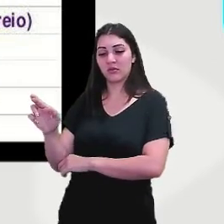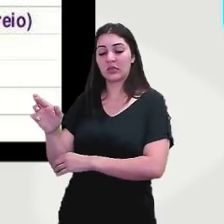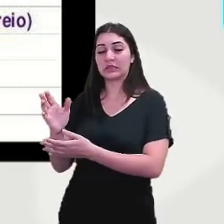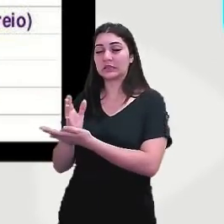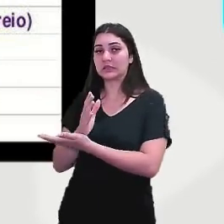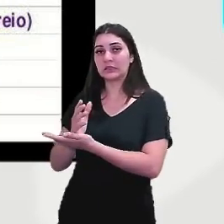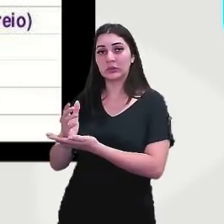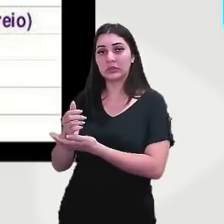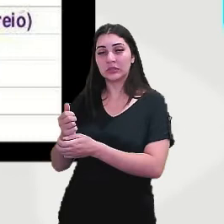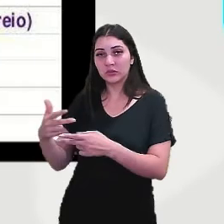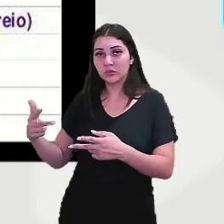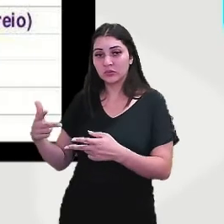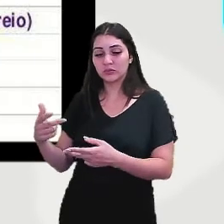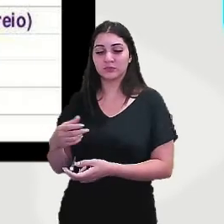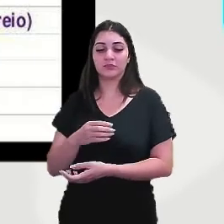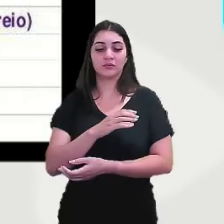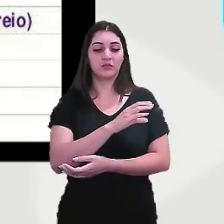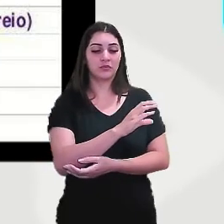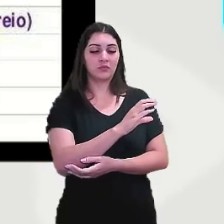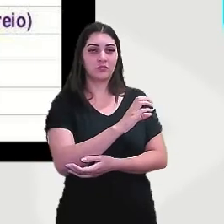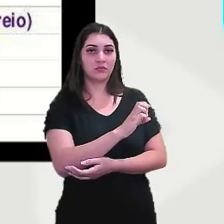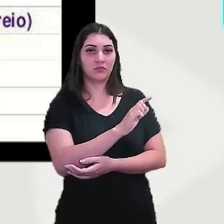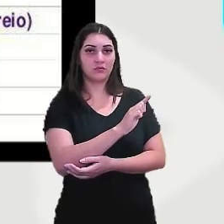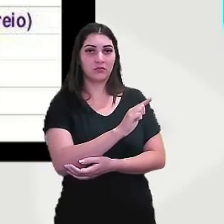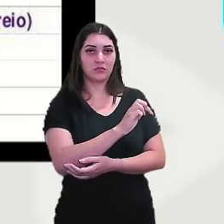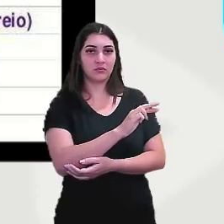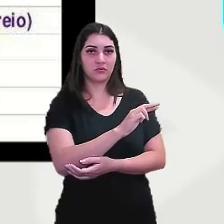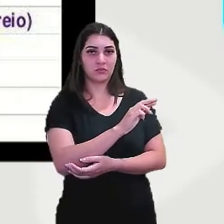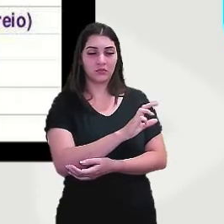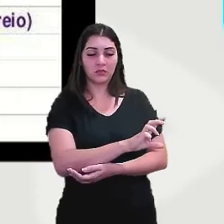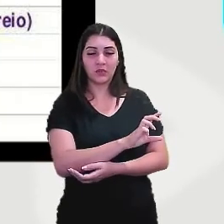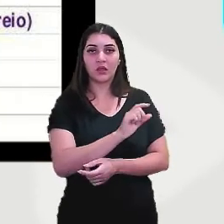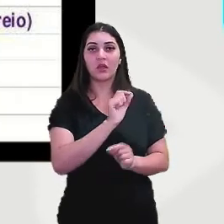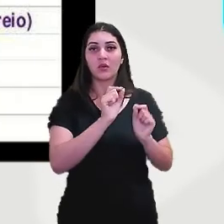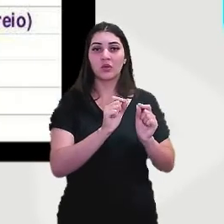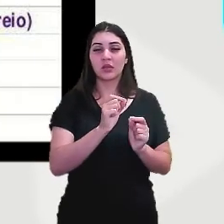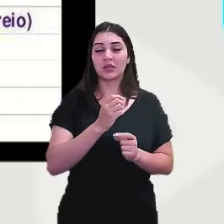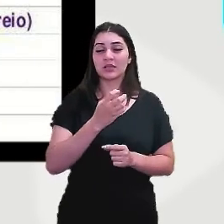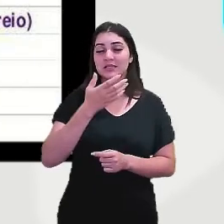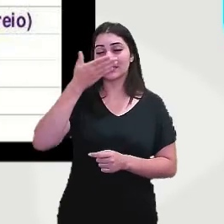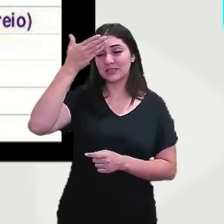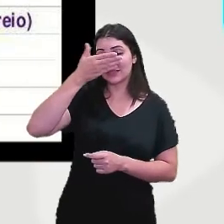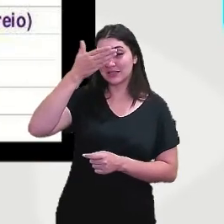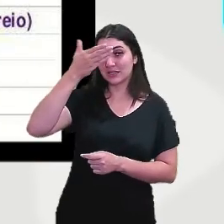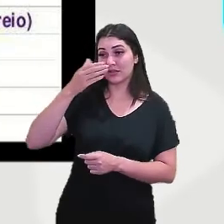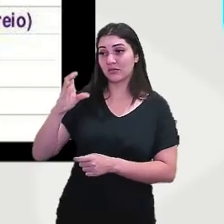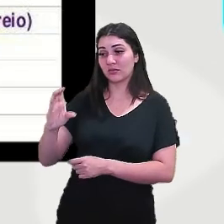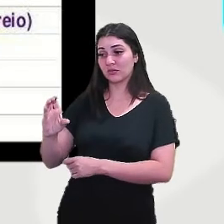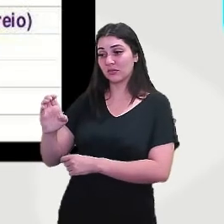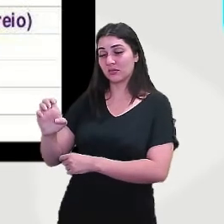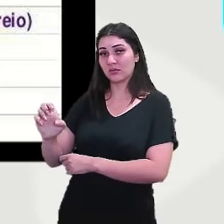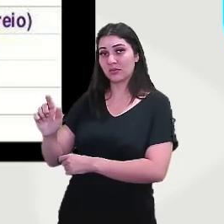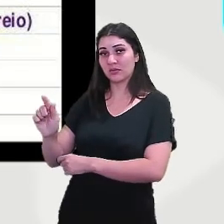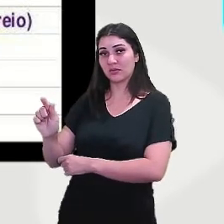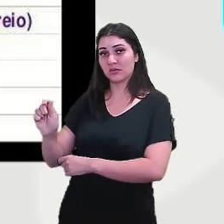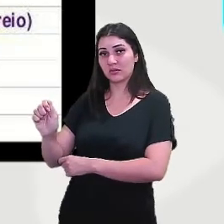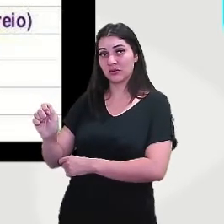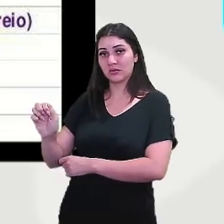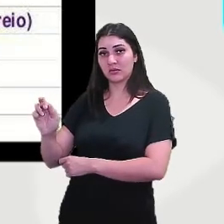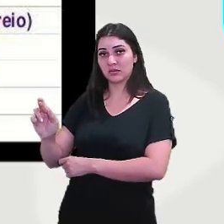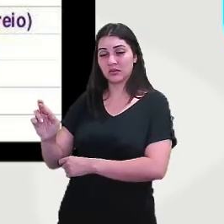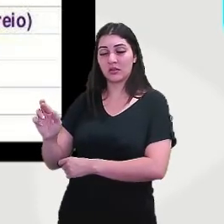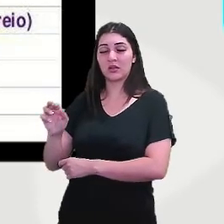algo. Cegar com C é deixar cego. E cegar com S é cortar,